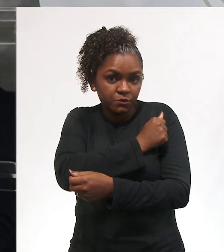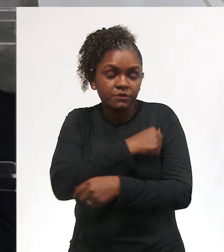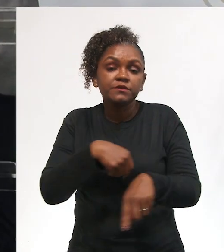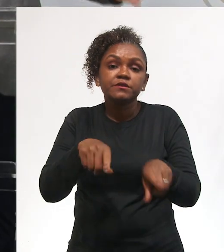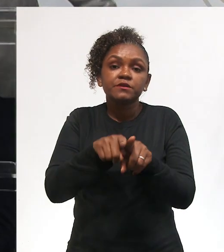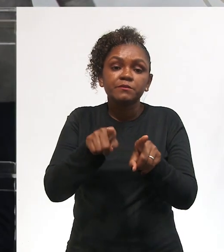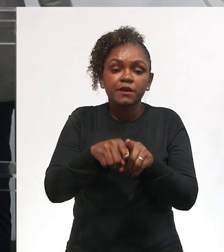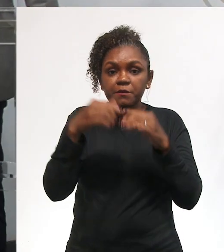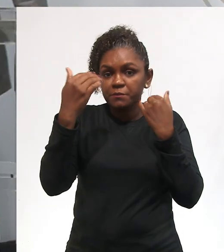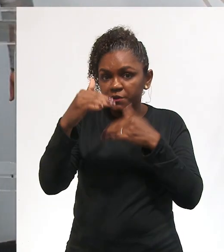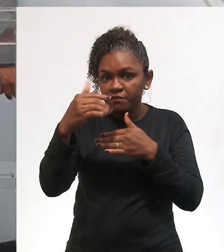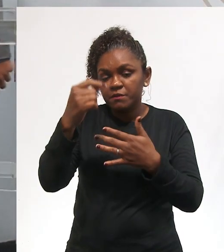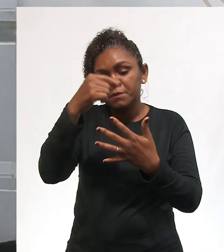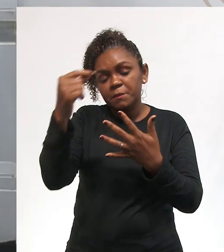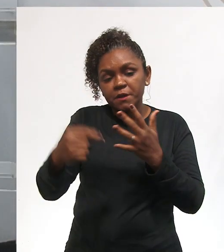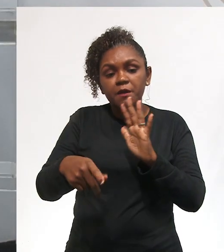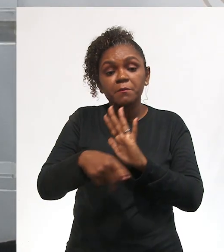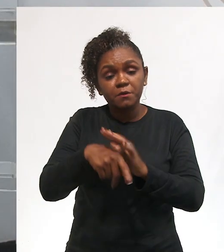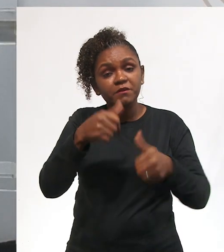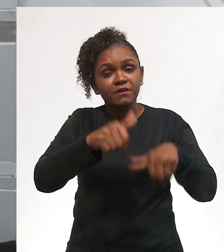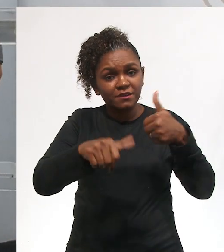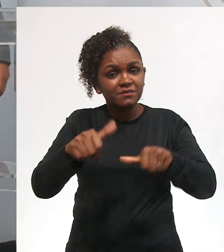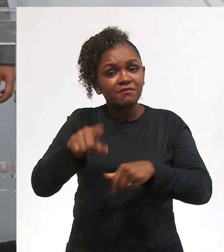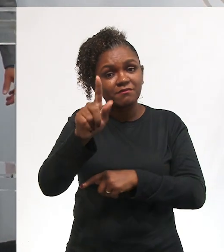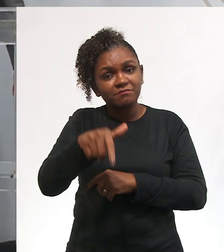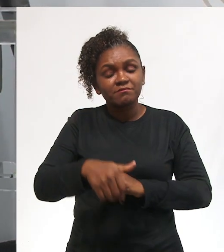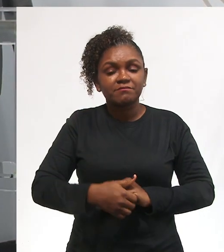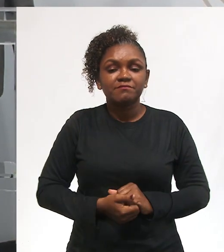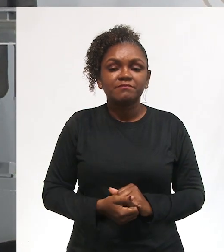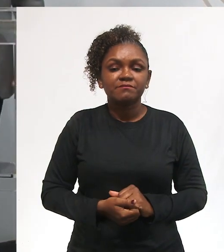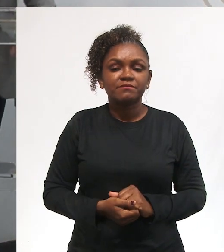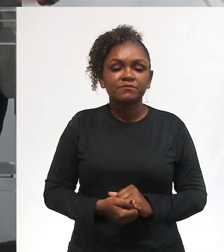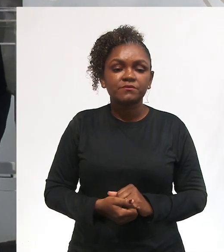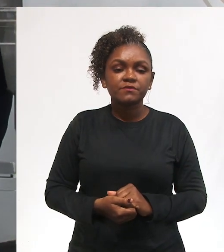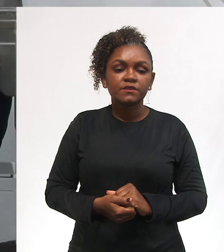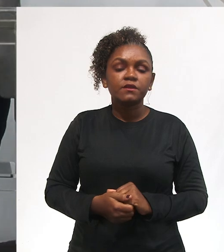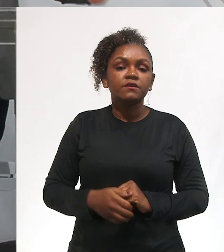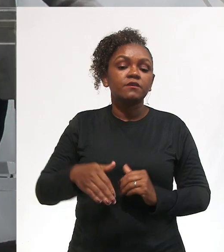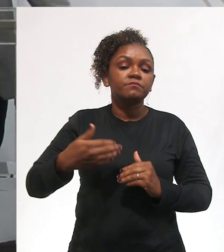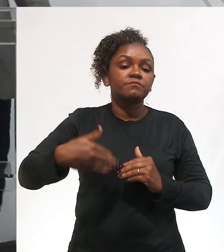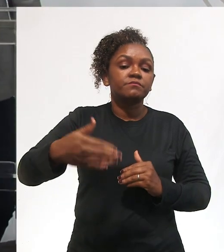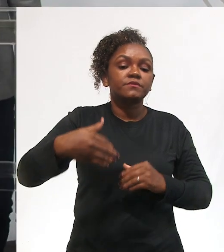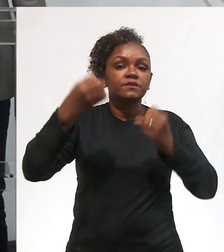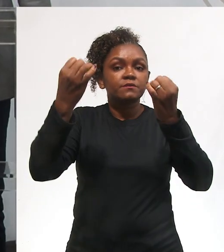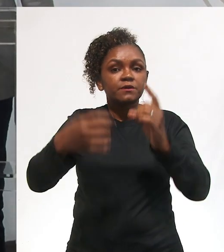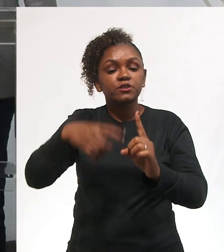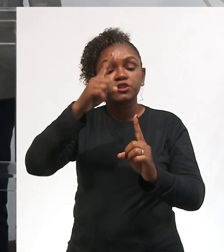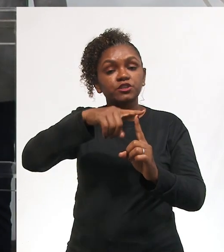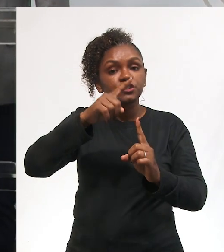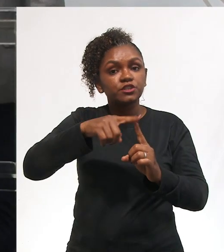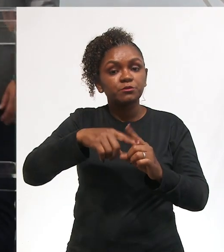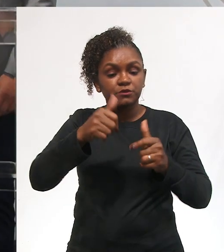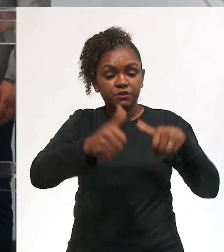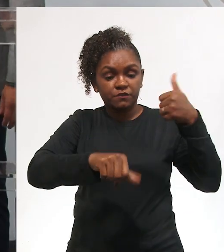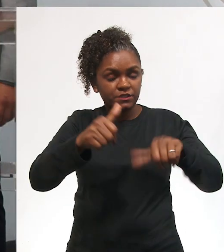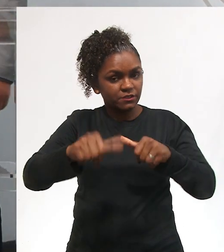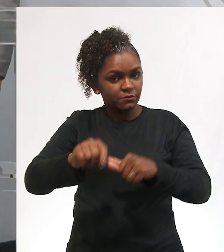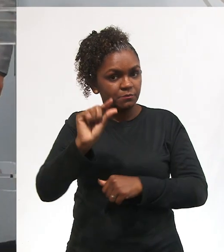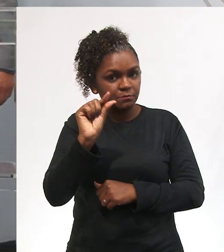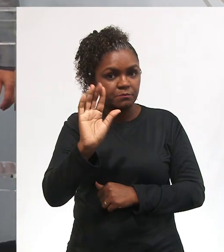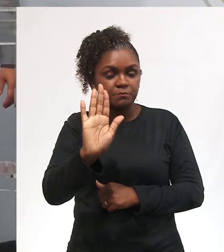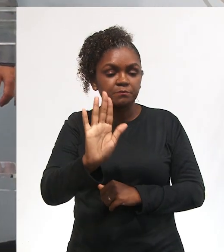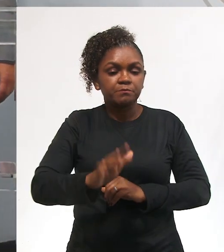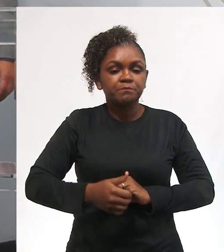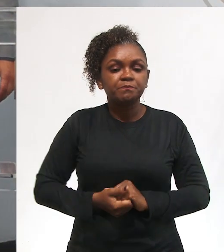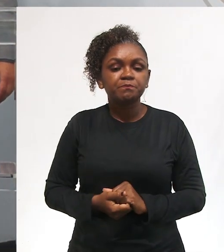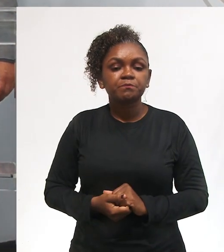todos são os elementos de uma avaliação, que a gente vai estudar daqui a pouco aqui, os tipos de avaliação que tem, né? Beleza? Então,